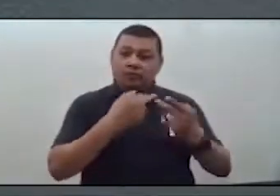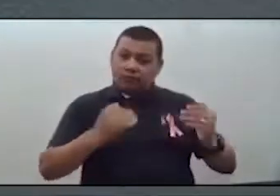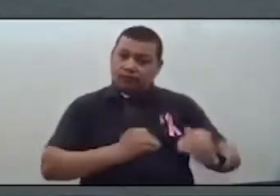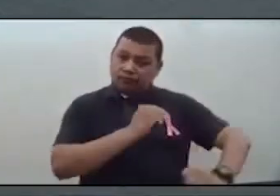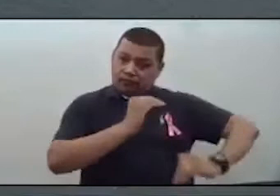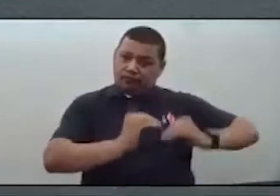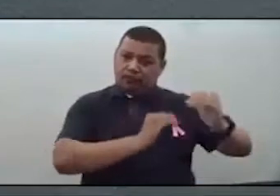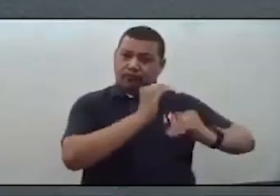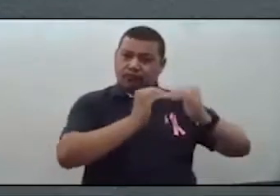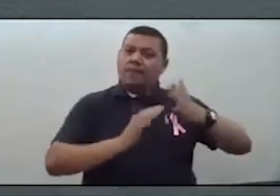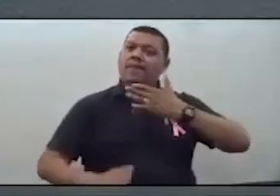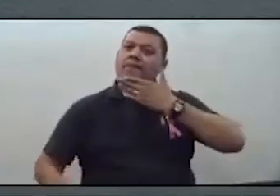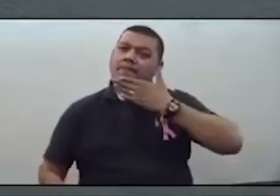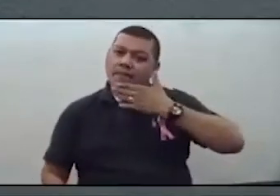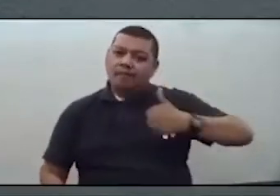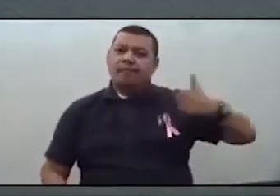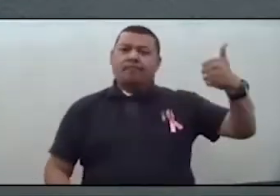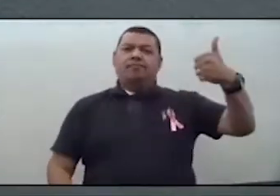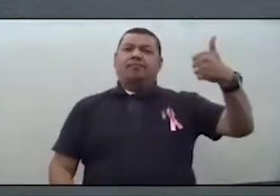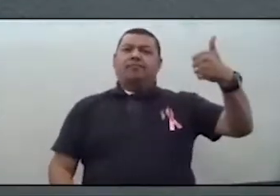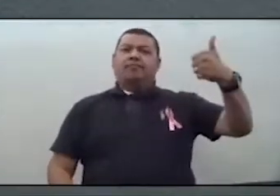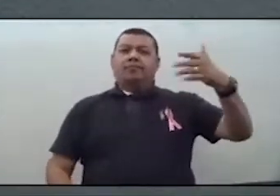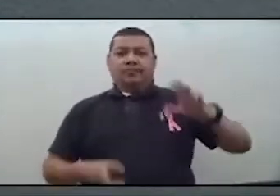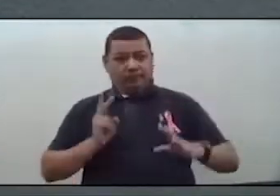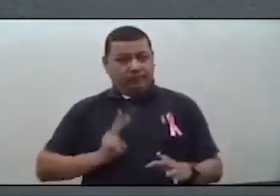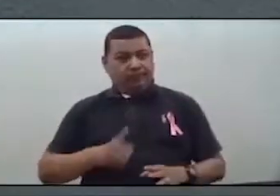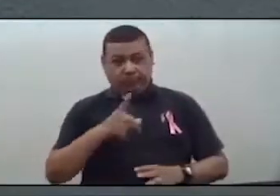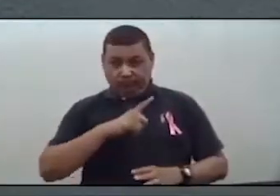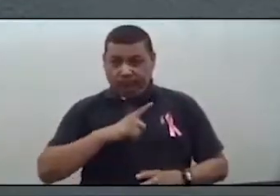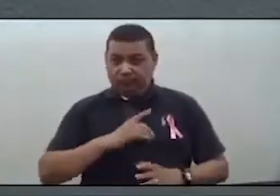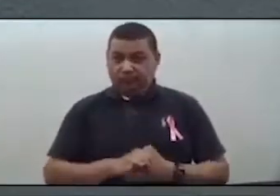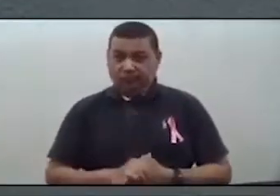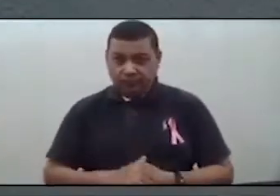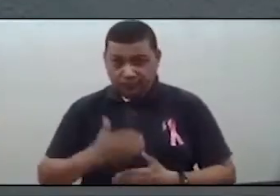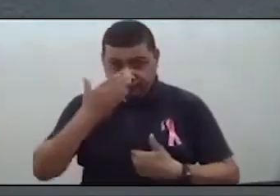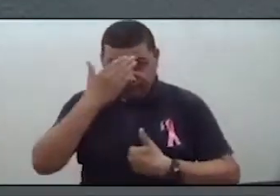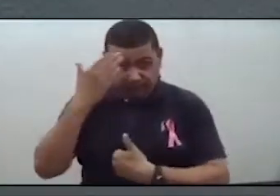fluam para o melhor, para o bem-estar de toda a comunidade.